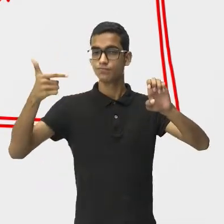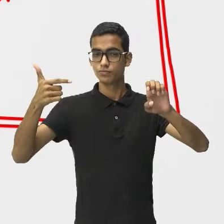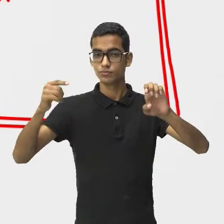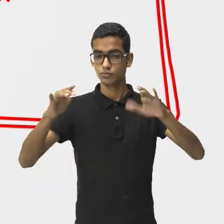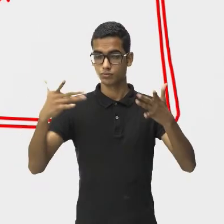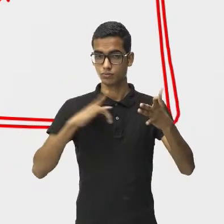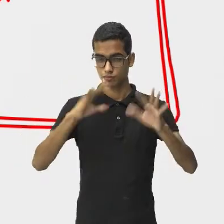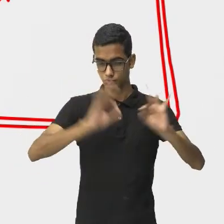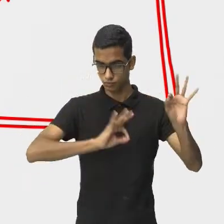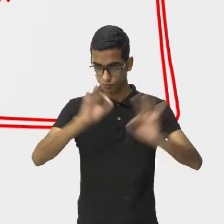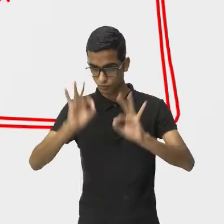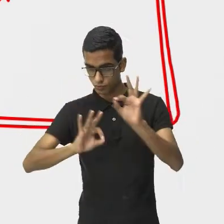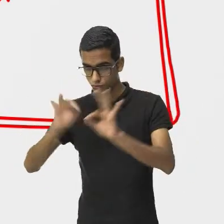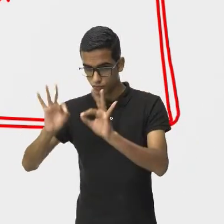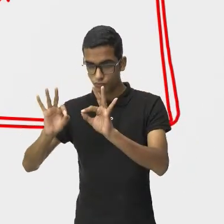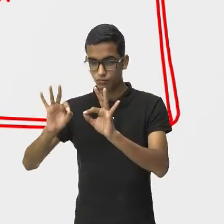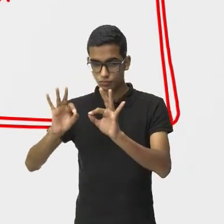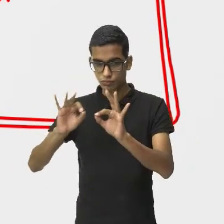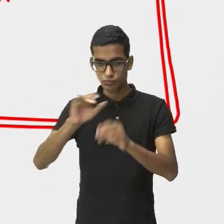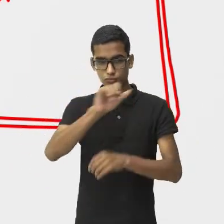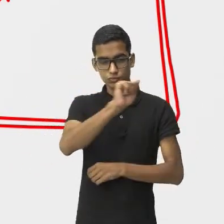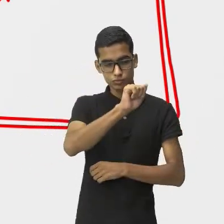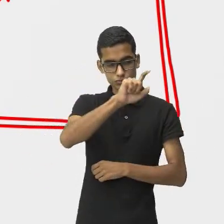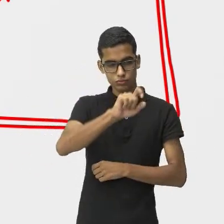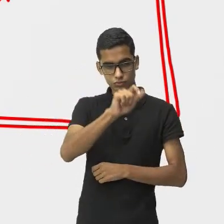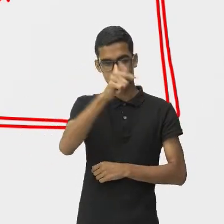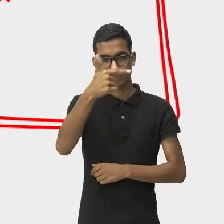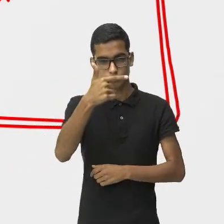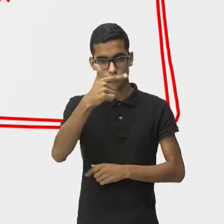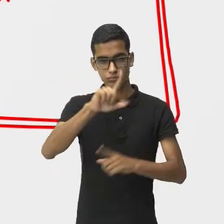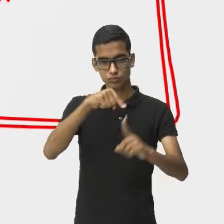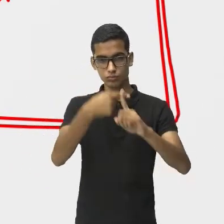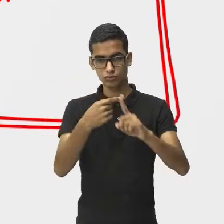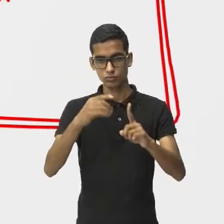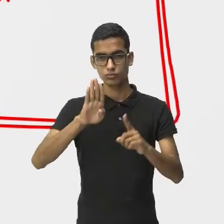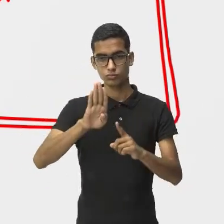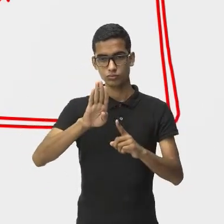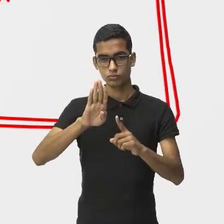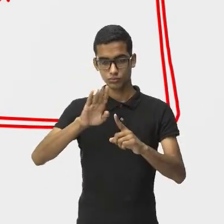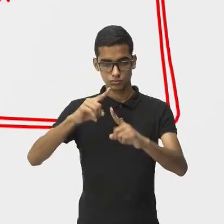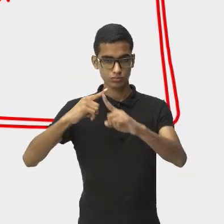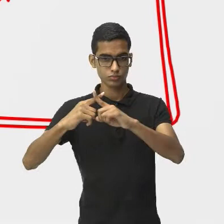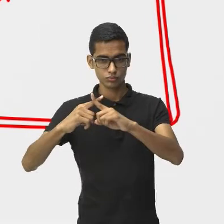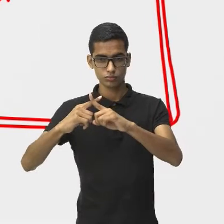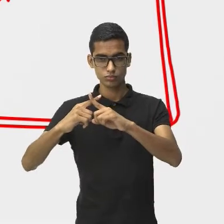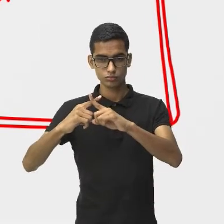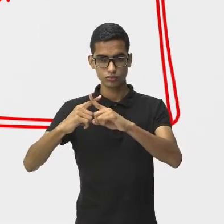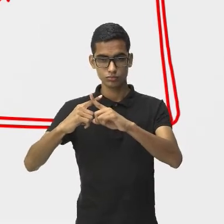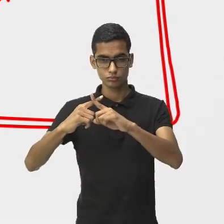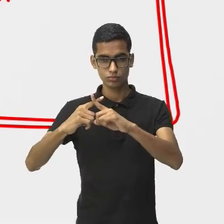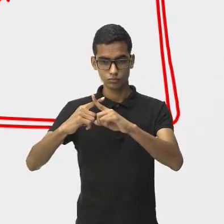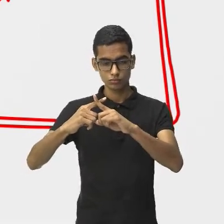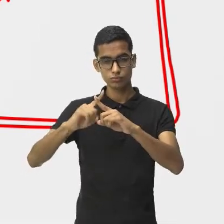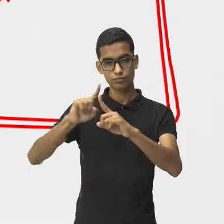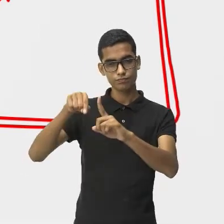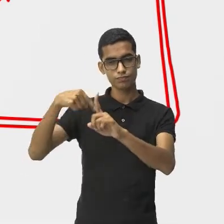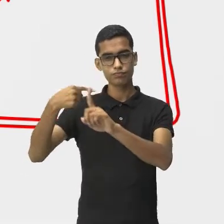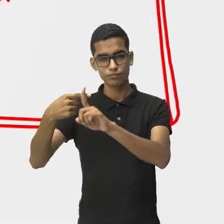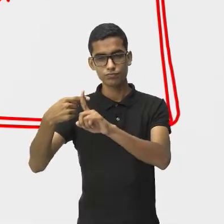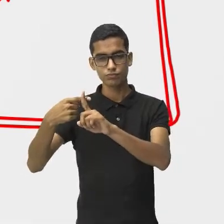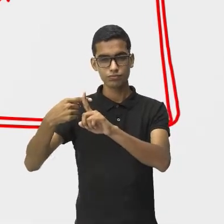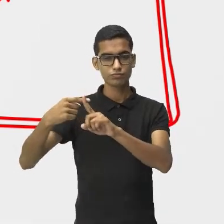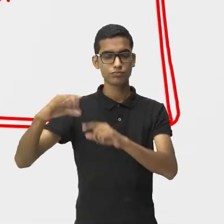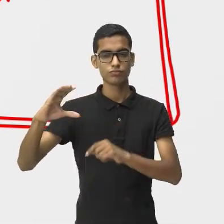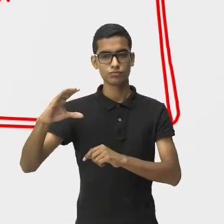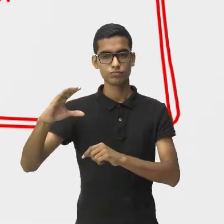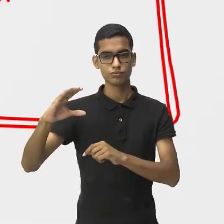escreve assim, ó, ax ao quadrado mais bx mais C igual a